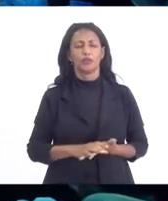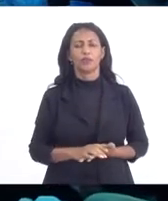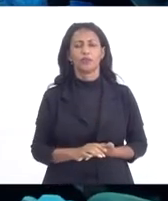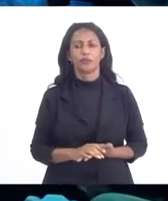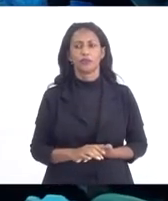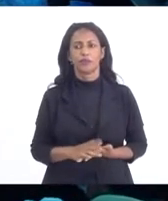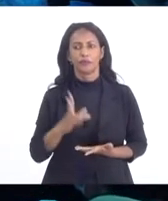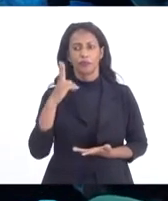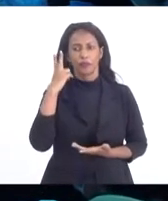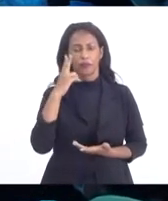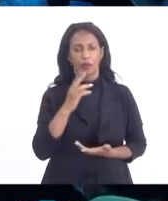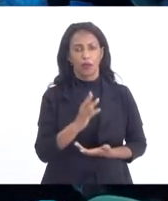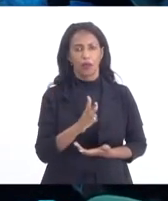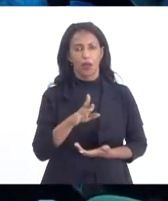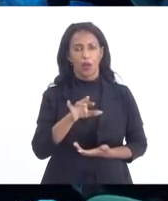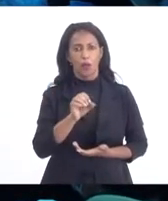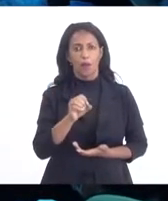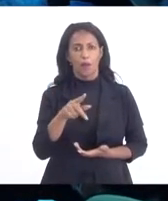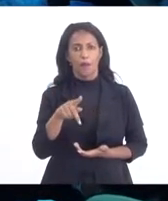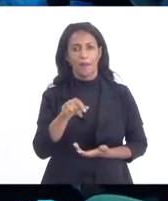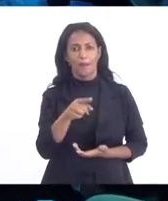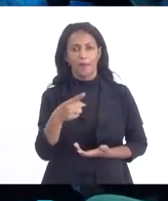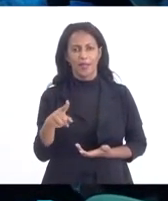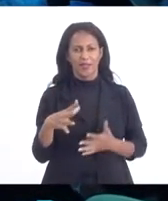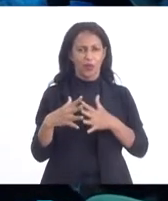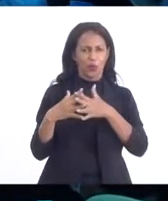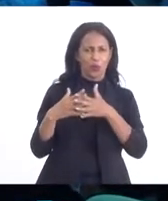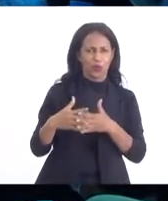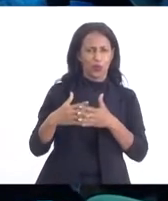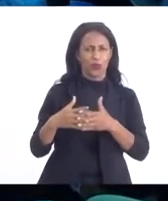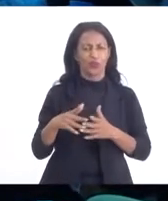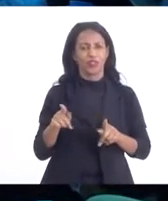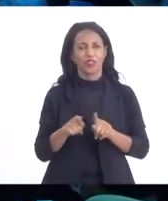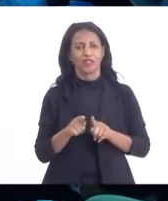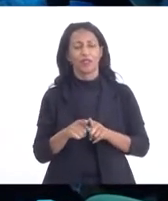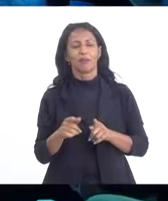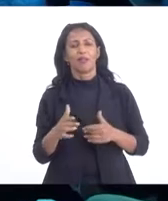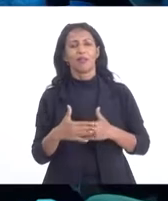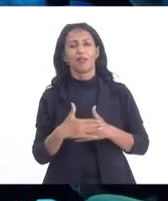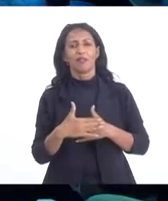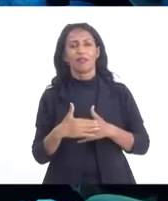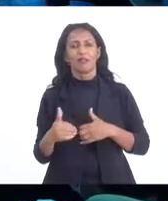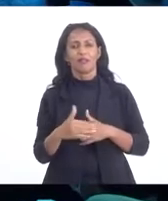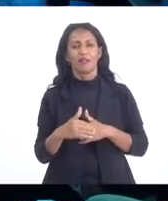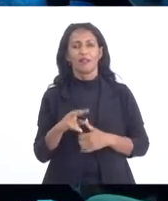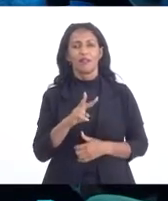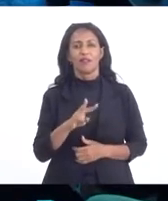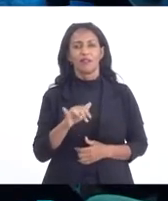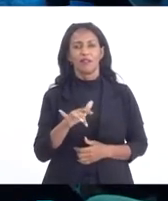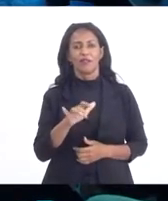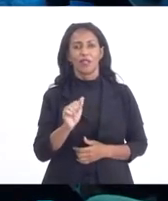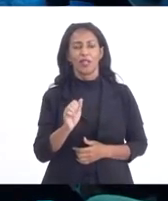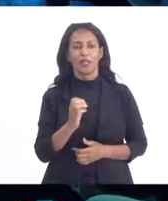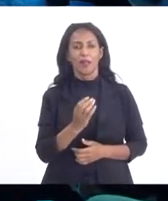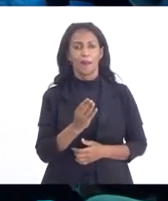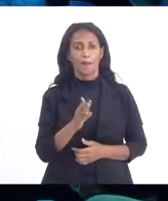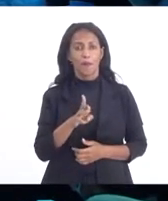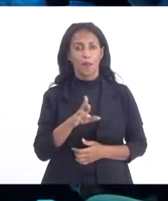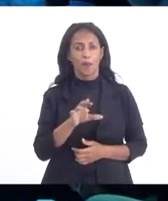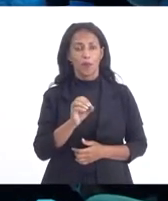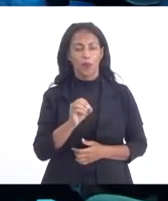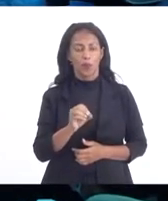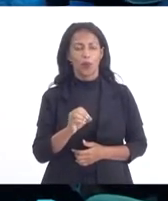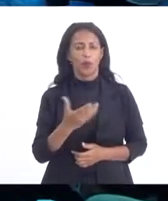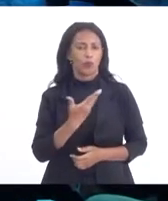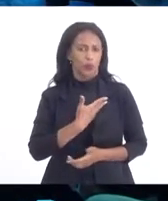saudar o vereador Bruno Pezão, que chegou, me confundi. E saudar, presidente, com muito carinho, o Bruno Viana, vereador de Campos, Goitacazes,